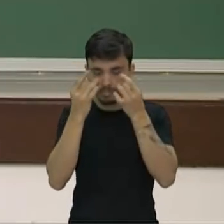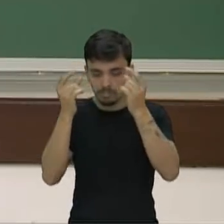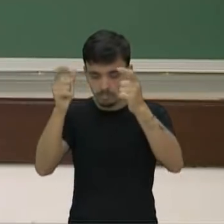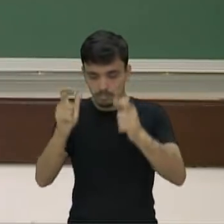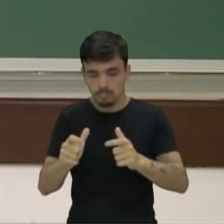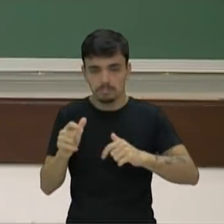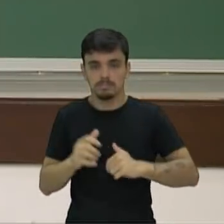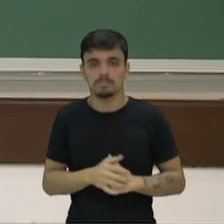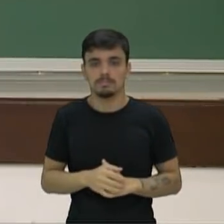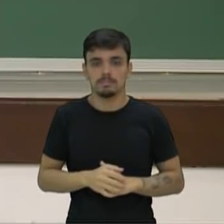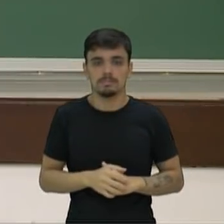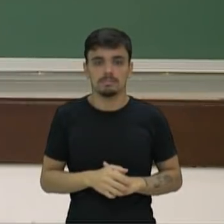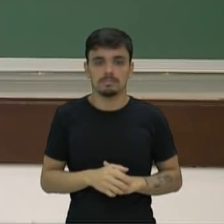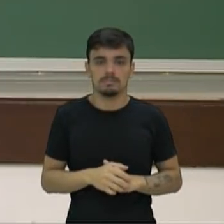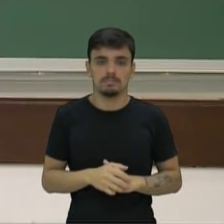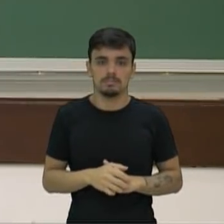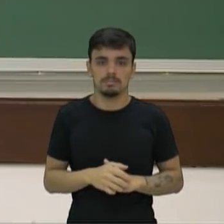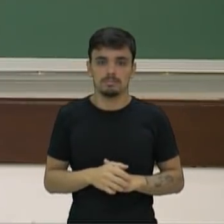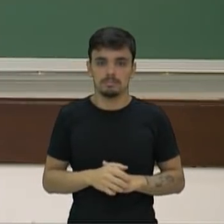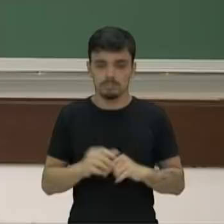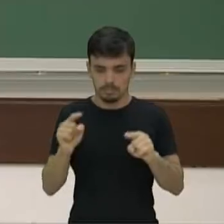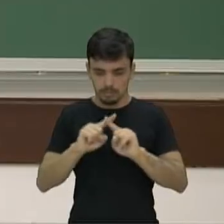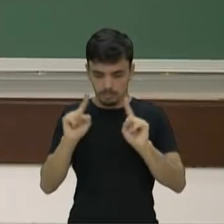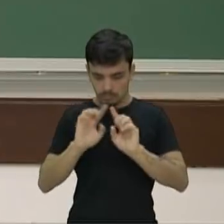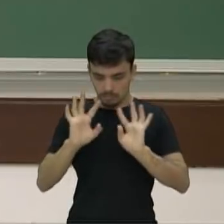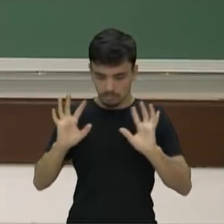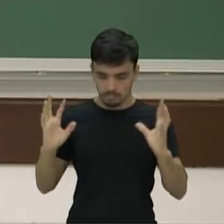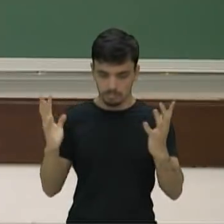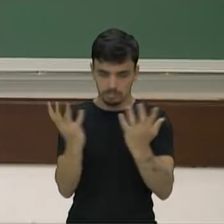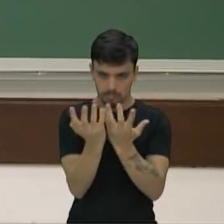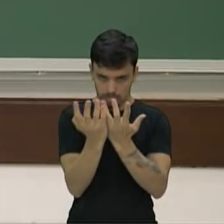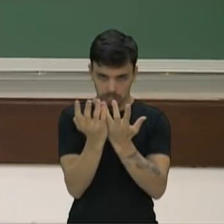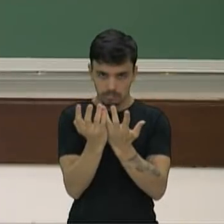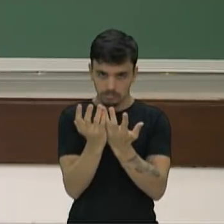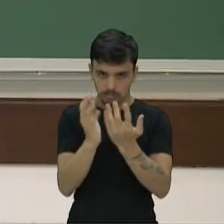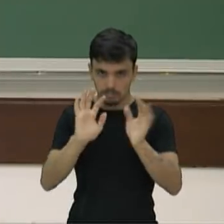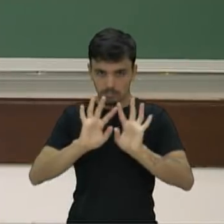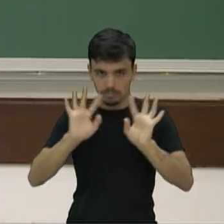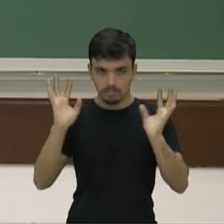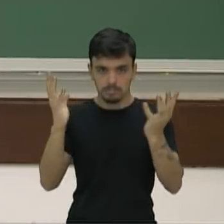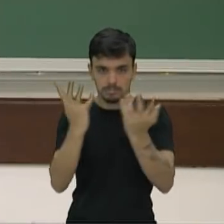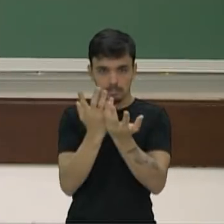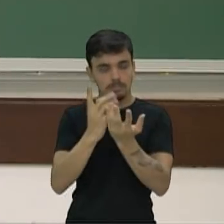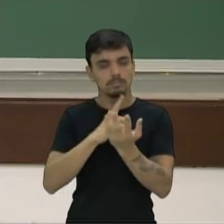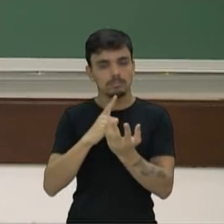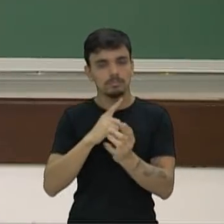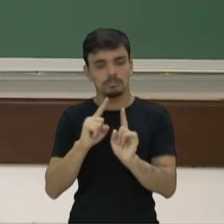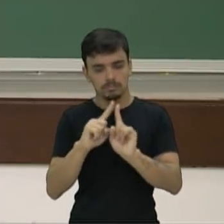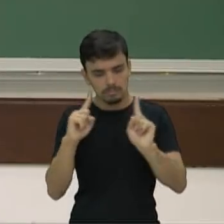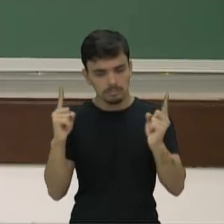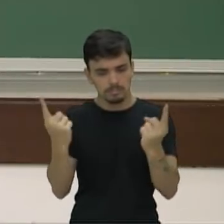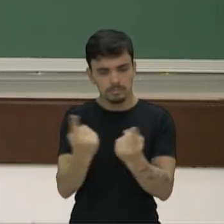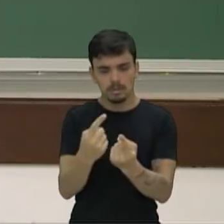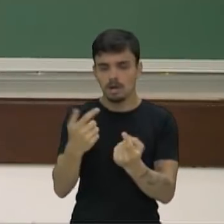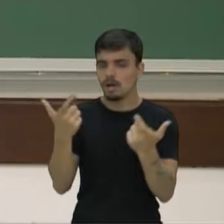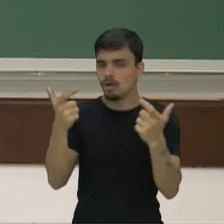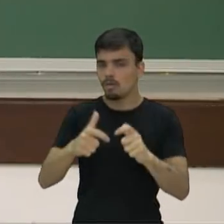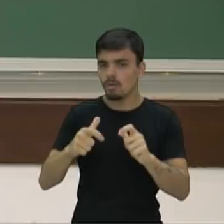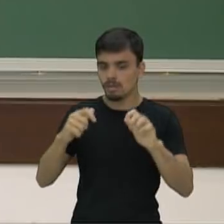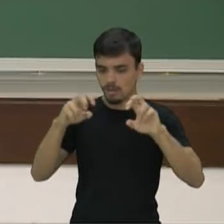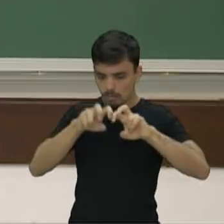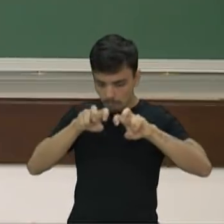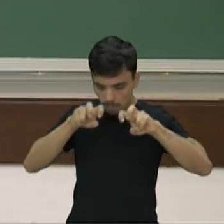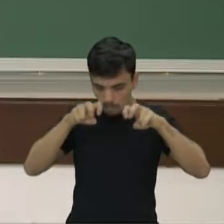o formato de circular, né, dos teatros, onde ficava uma plateia frente